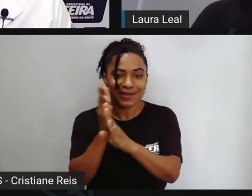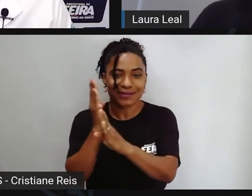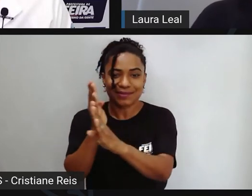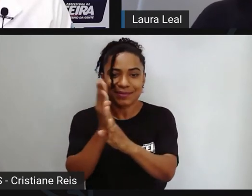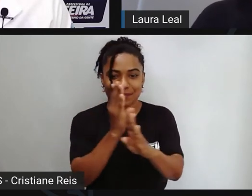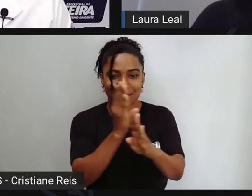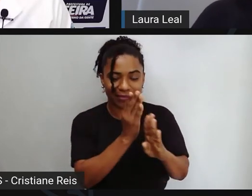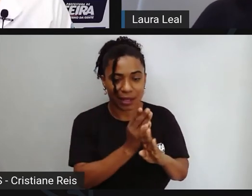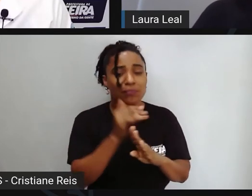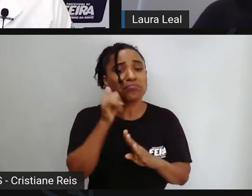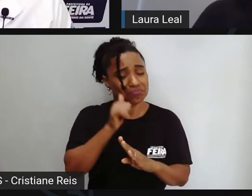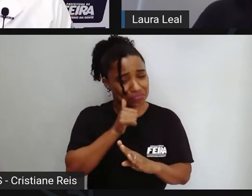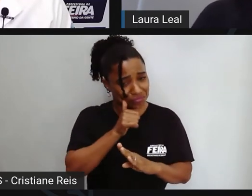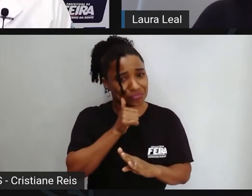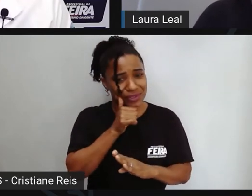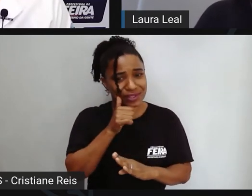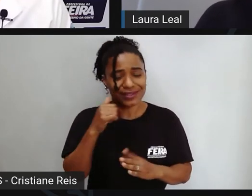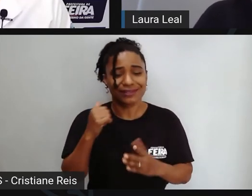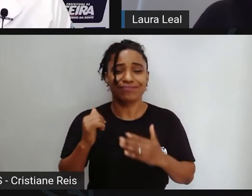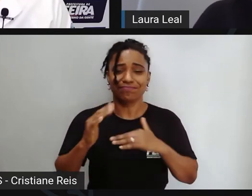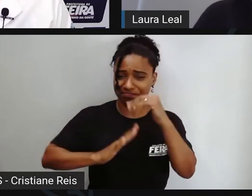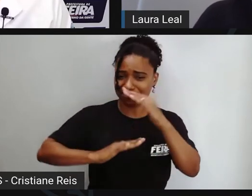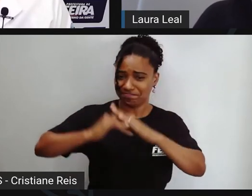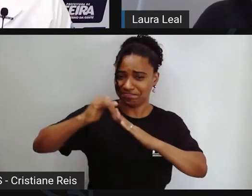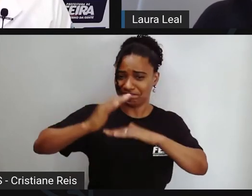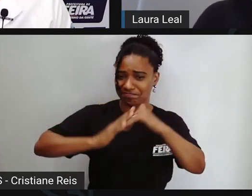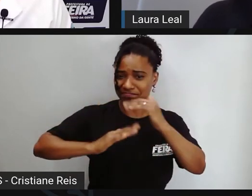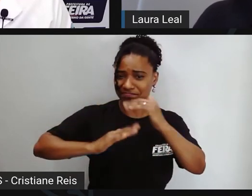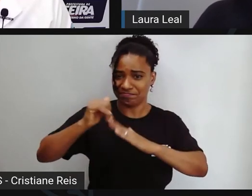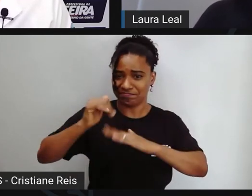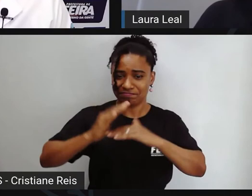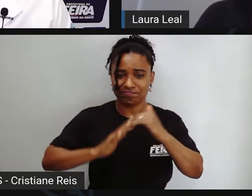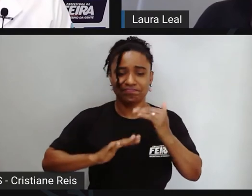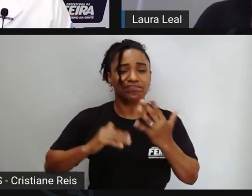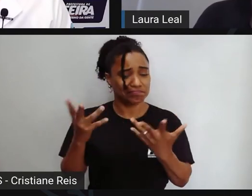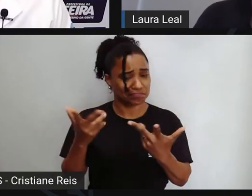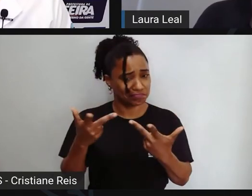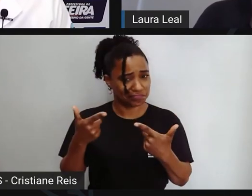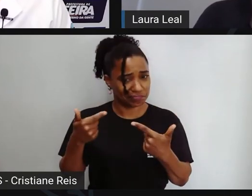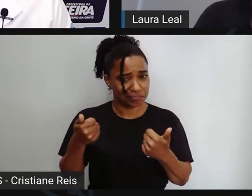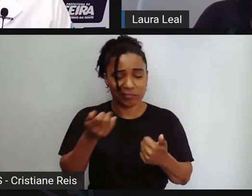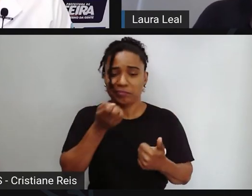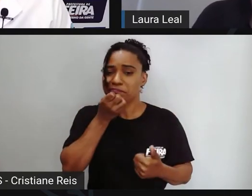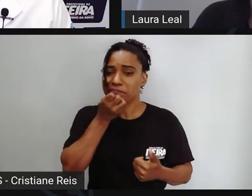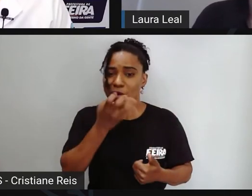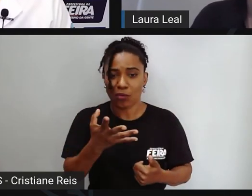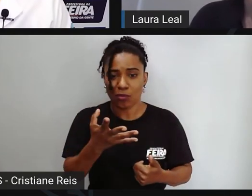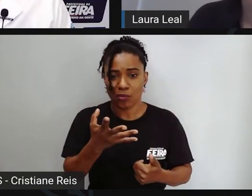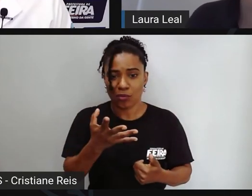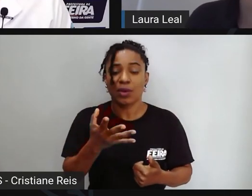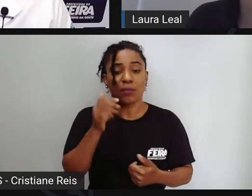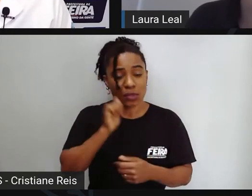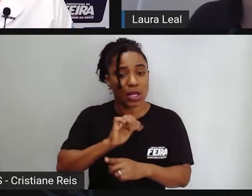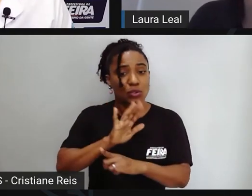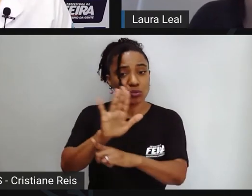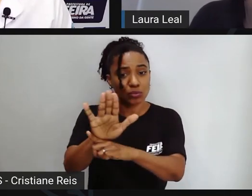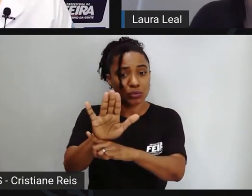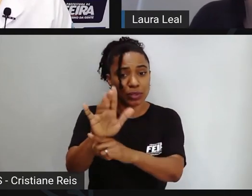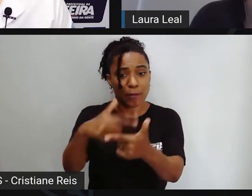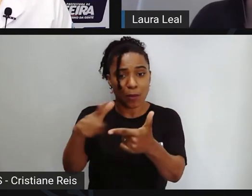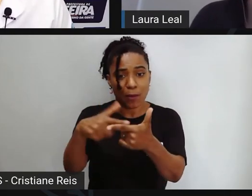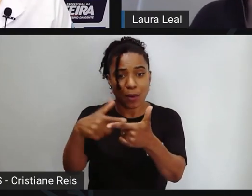no que a gente faz e a gente resolve problemas, né? Então, apesar de a gente estar vivendo no mundo masculino, da gente lembrar de